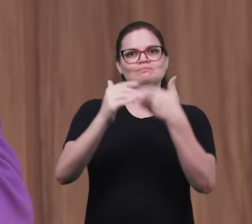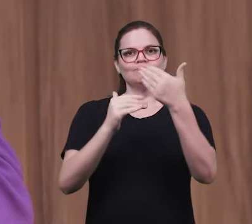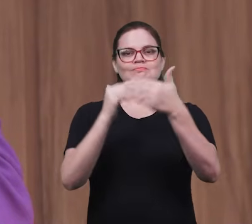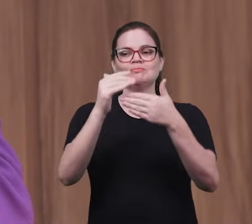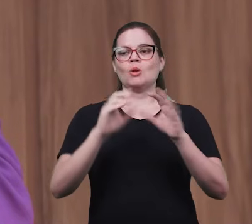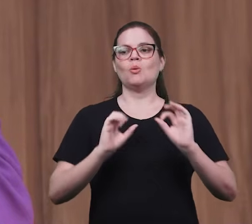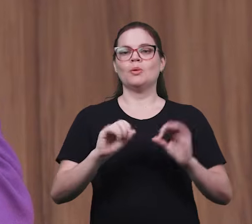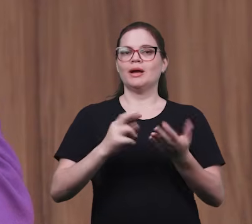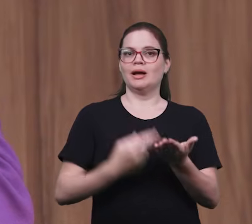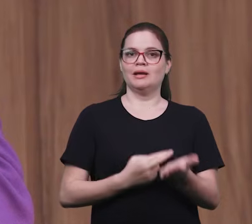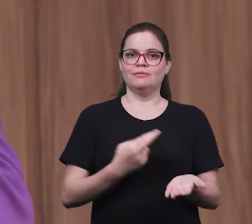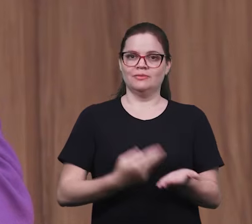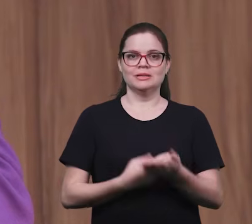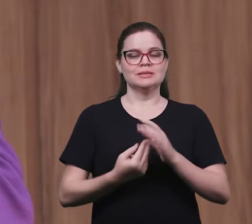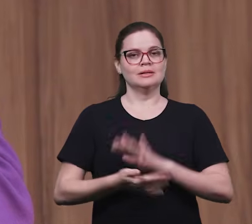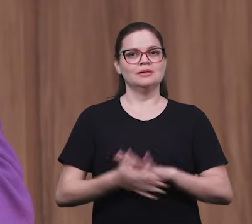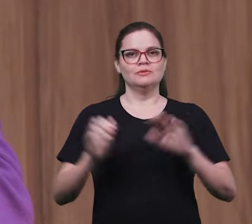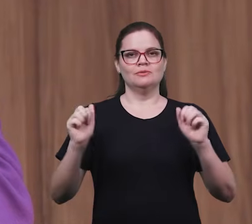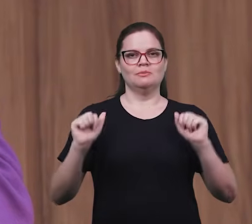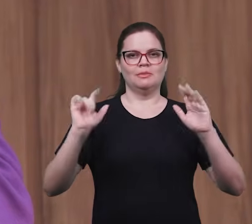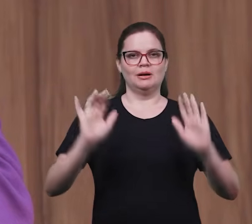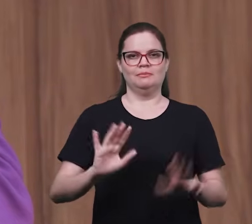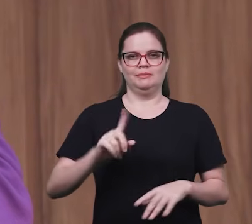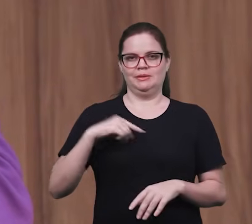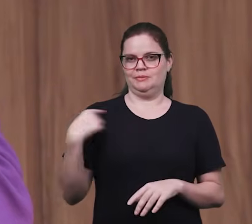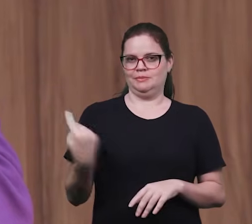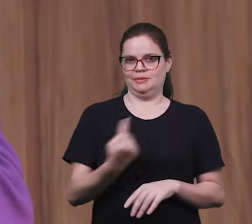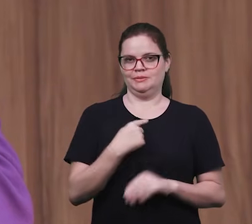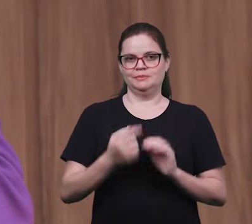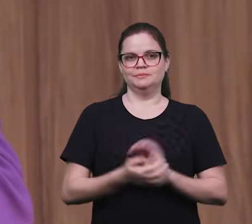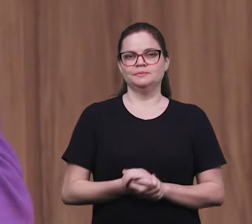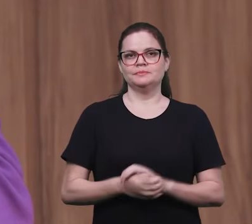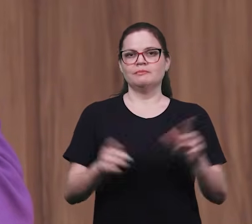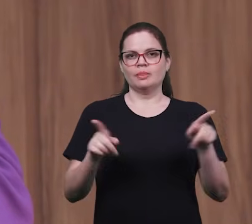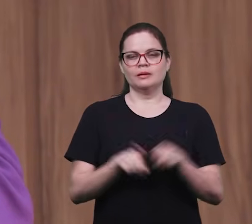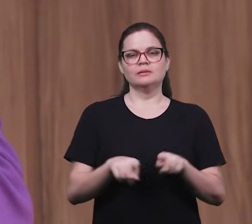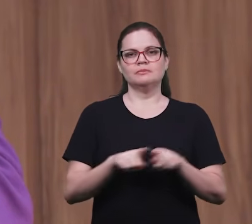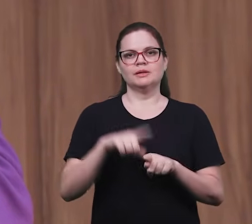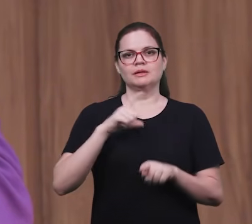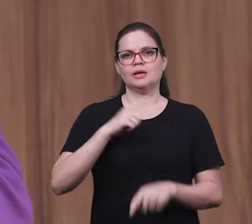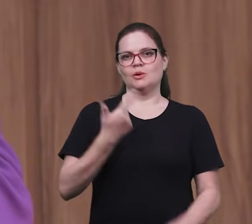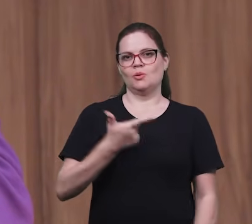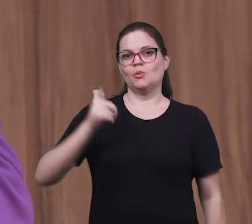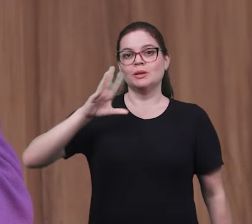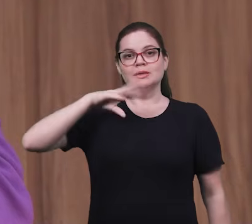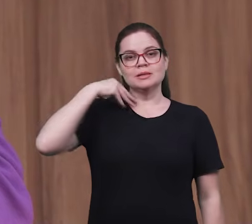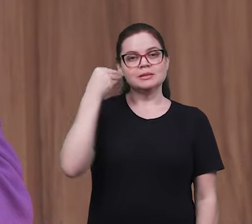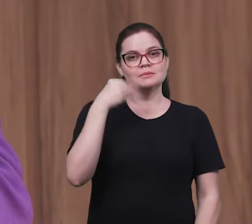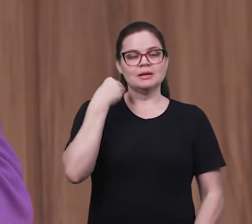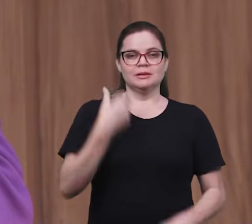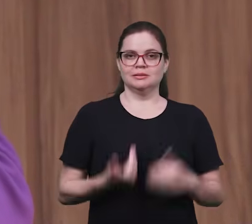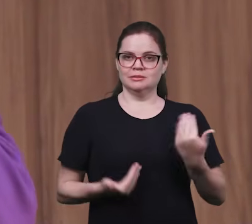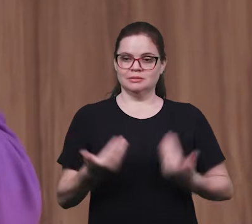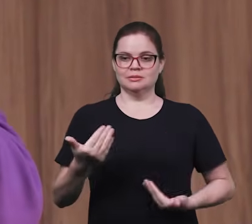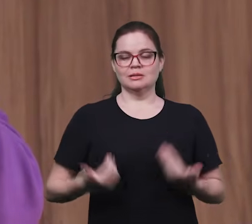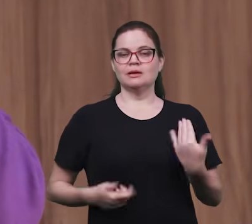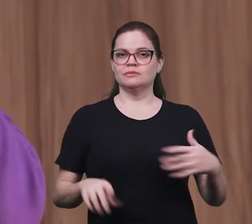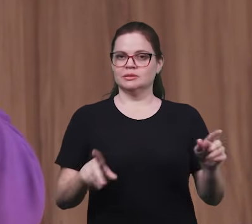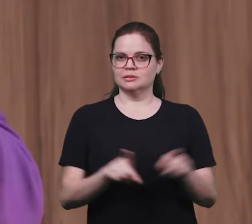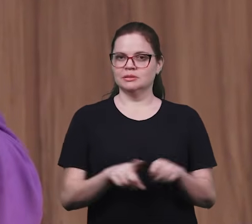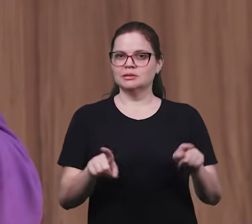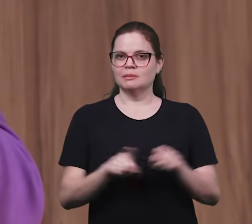isso foi uma bênção grandiosa para todos nós. E nós temos outras experiências de irmãos que também